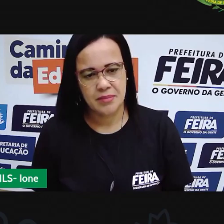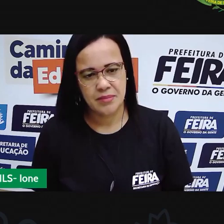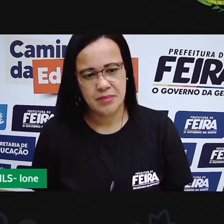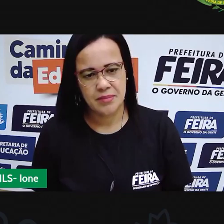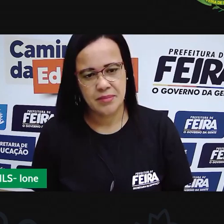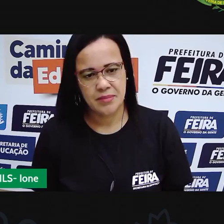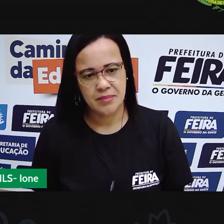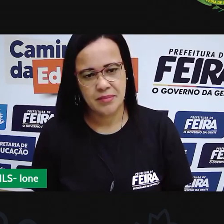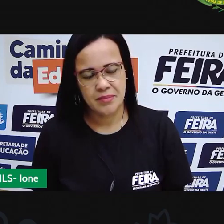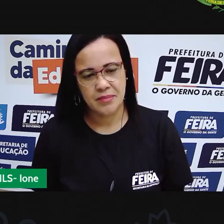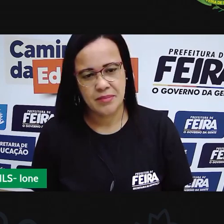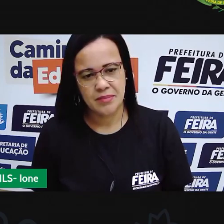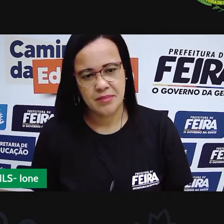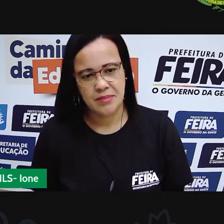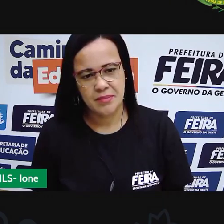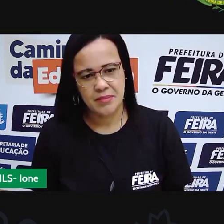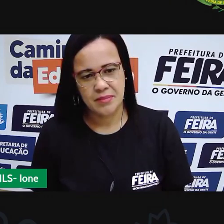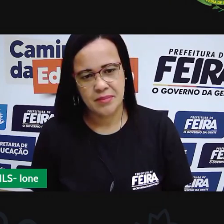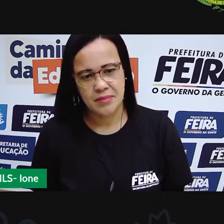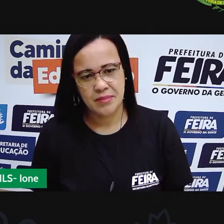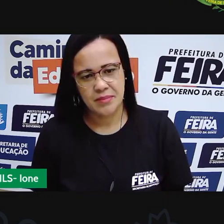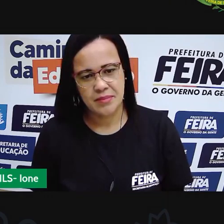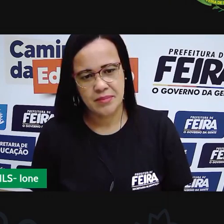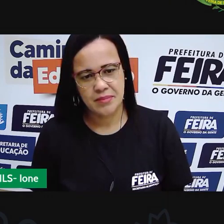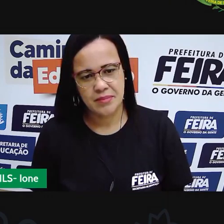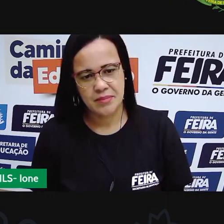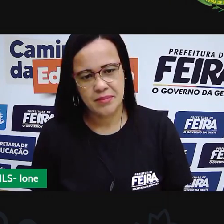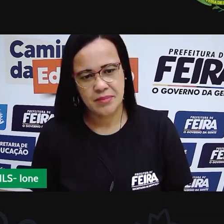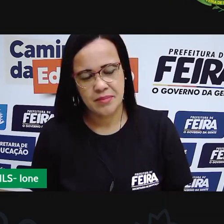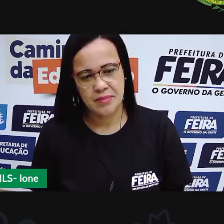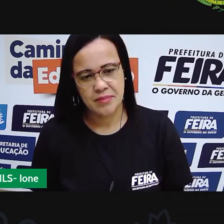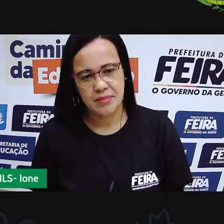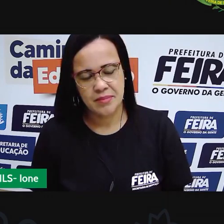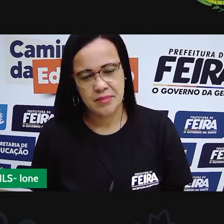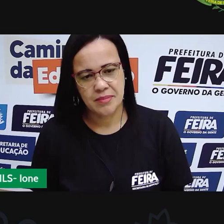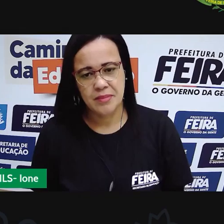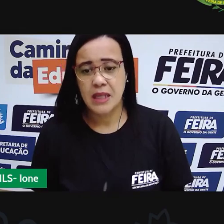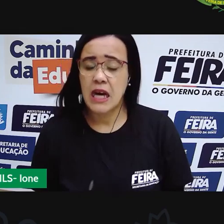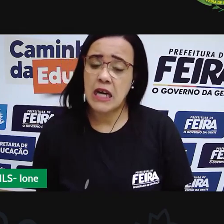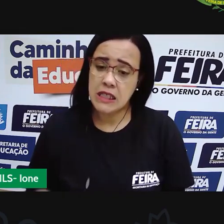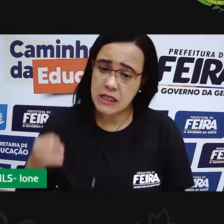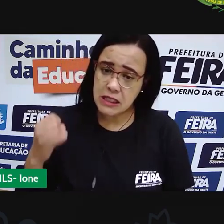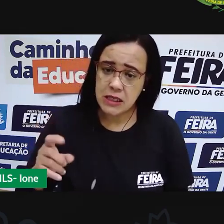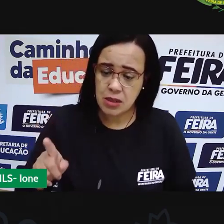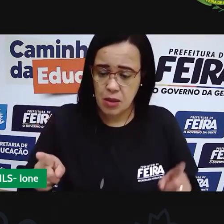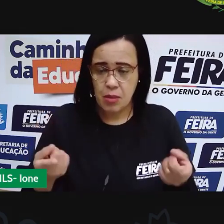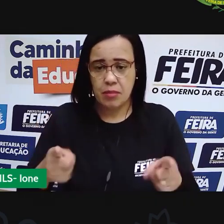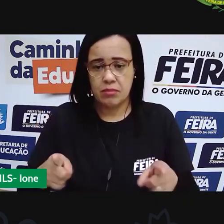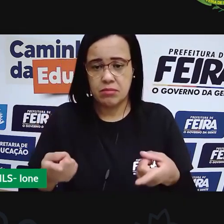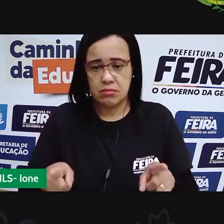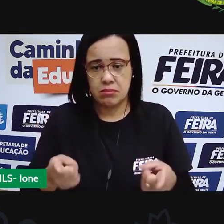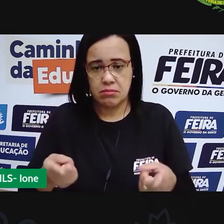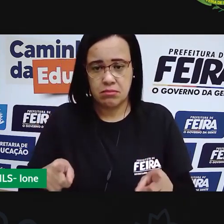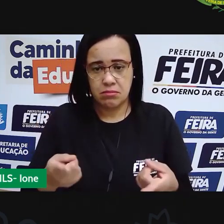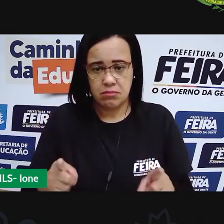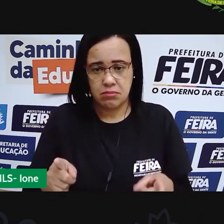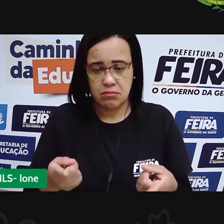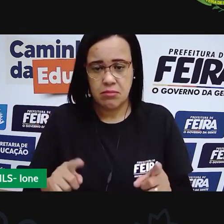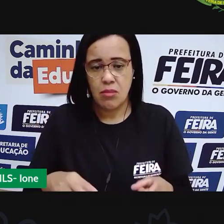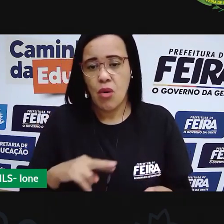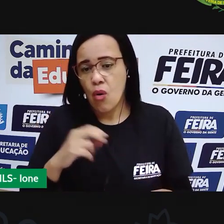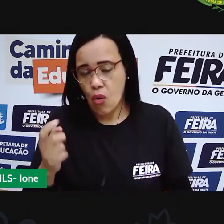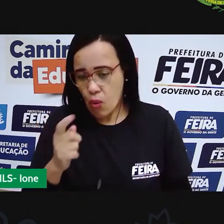para fazer um comprimento maior para o lado, para a lateral desse retângulo. Então, vou